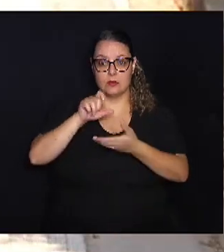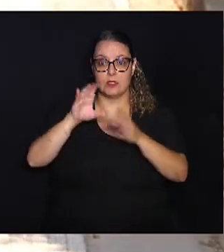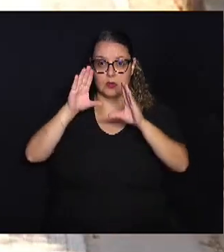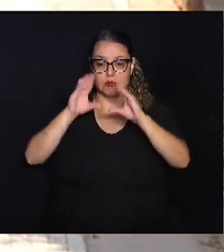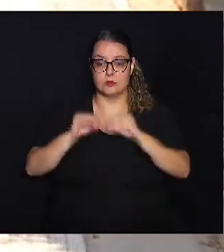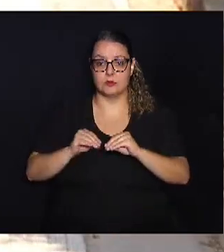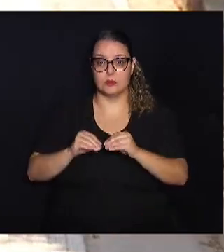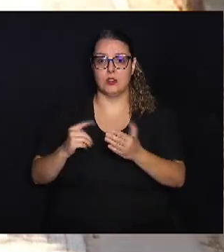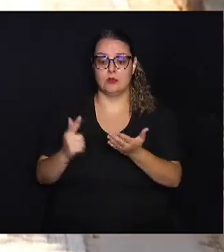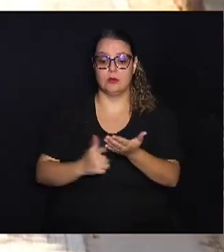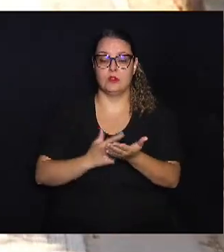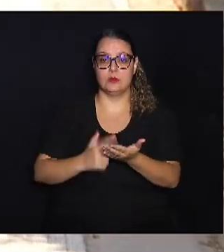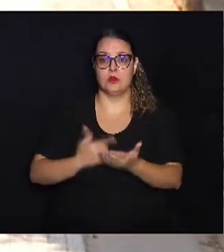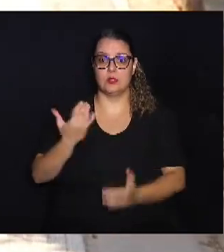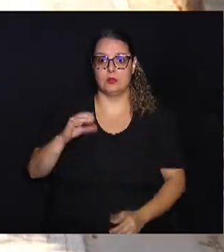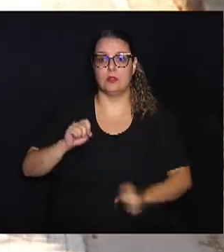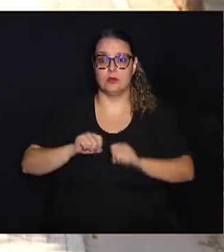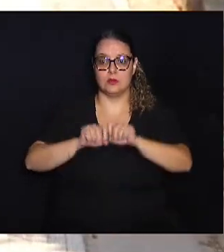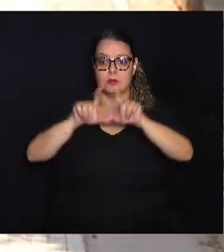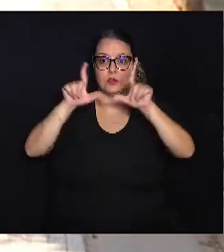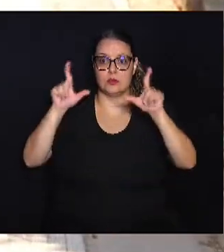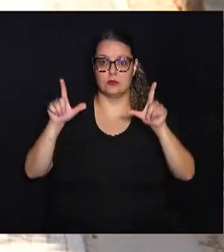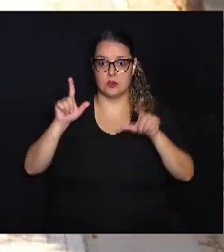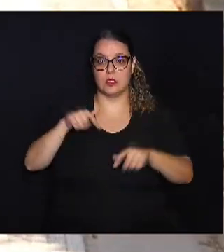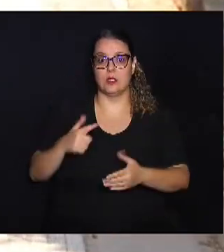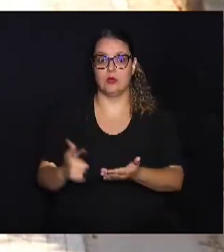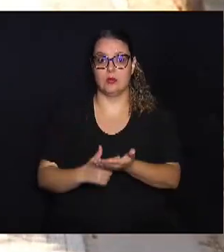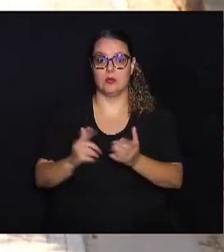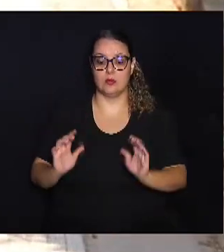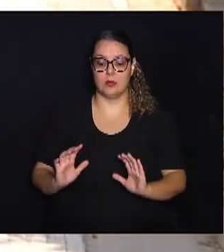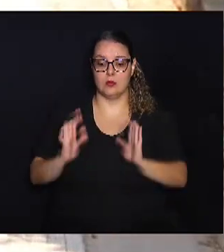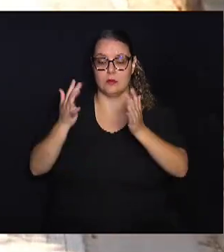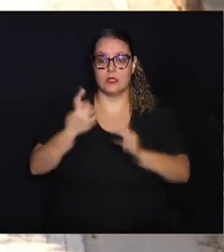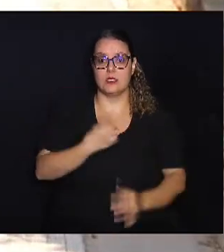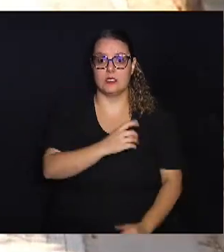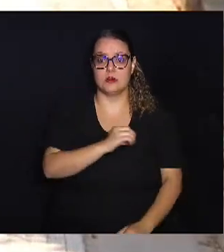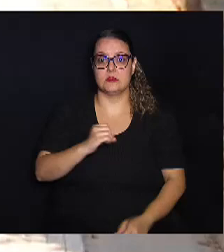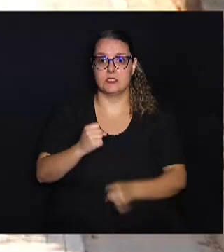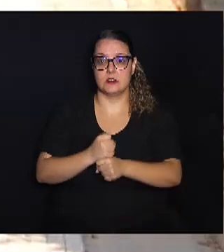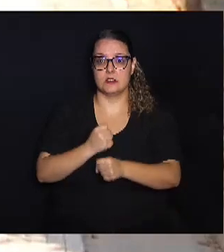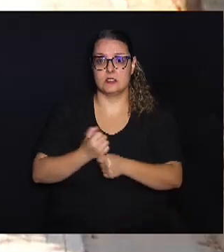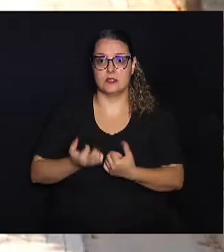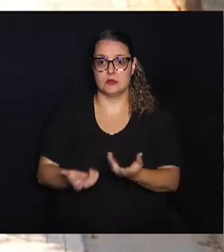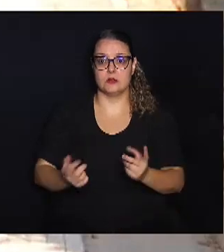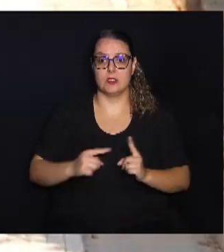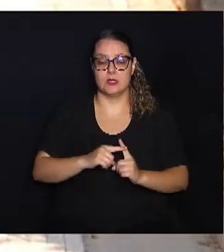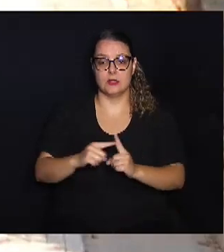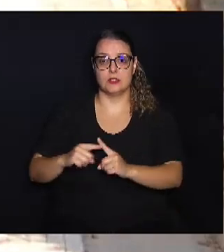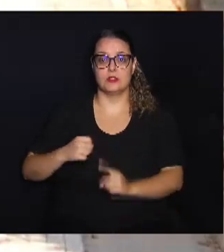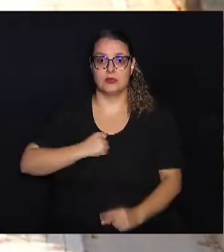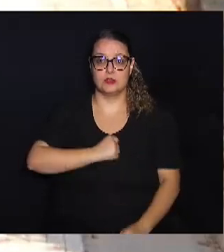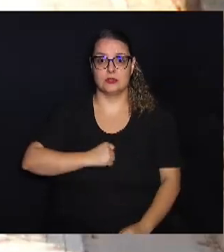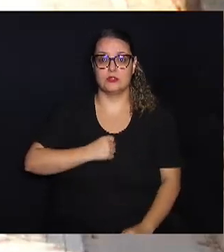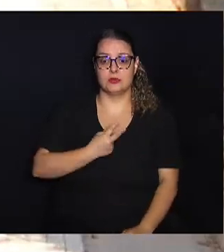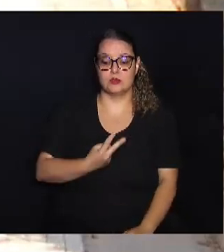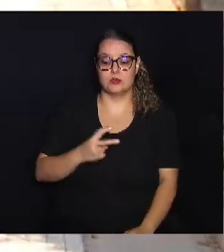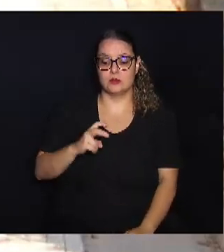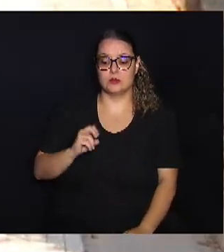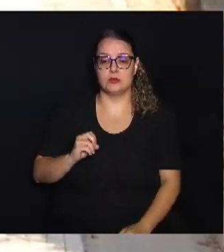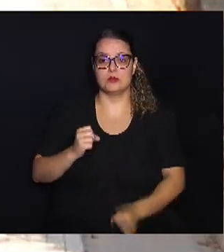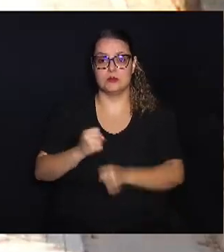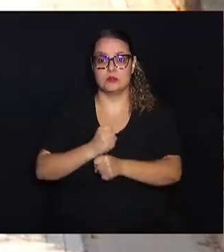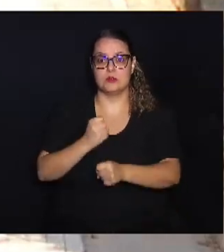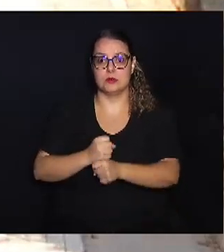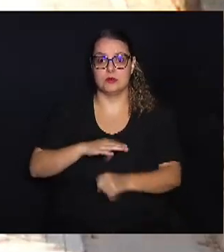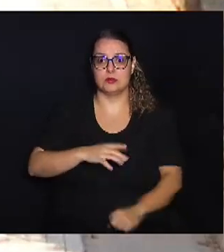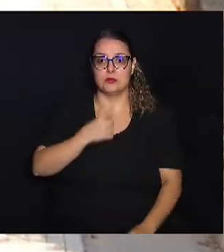esse livro foi lançado hoje pela manhã. É um livro que comemora 100 anos do cemitério aqui da Saudade e os 250 anos de